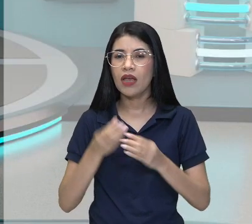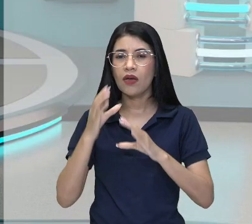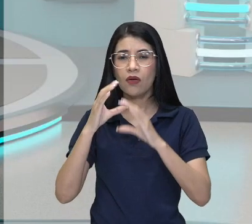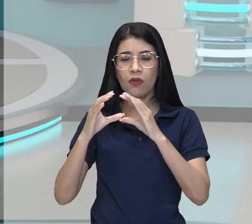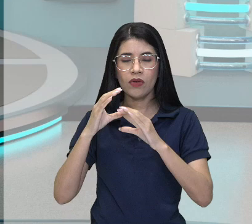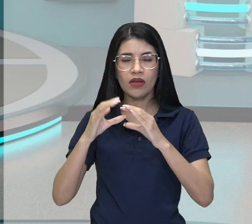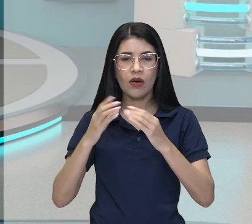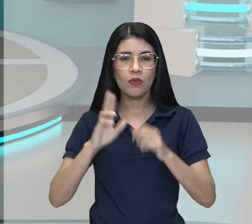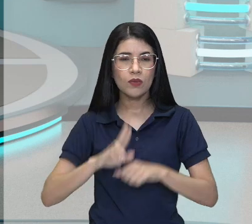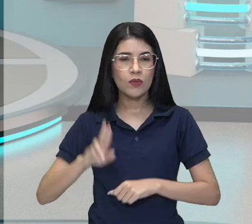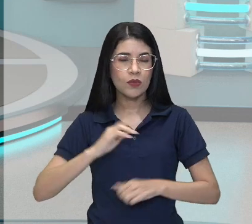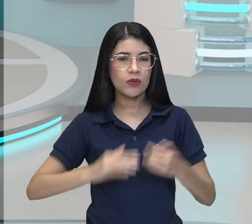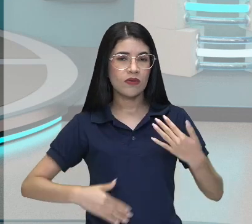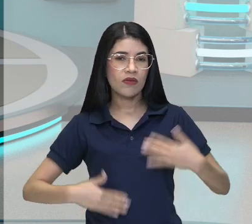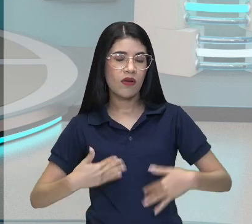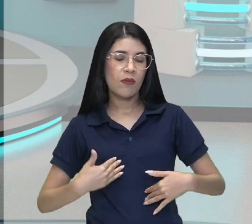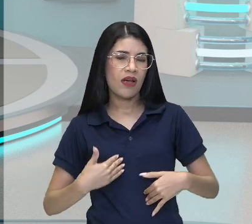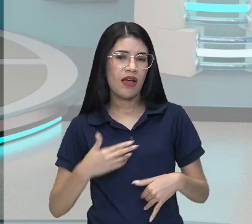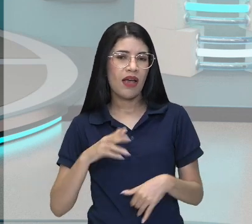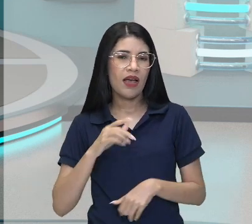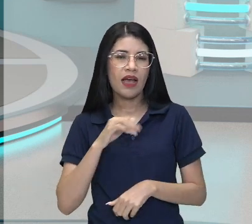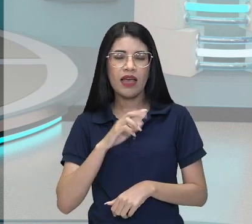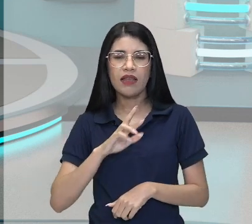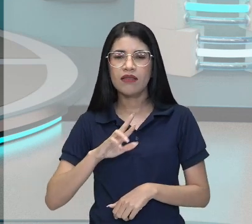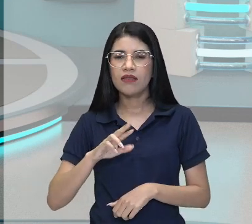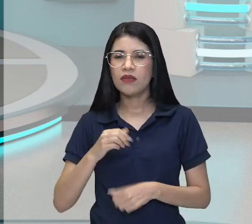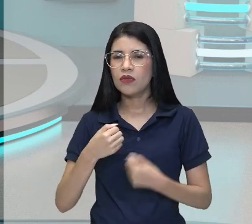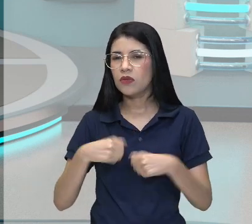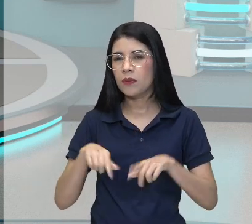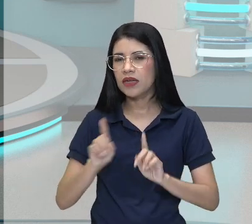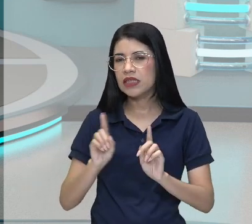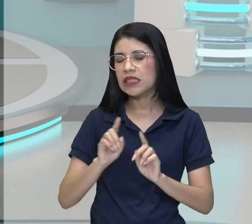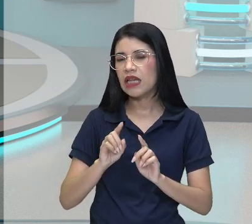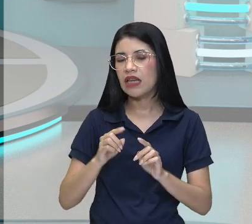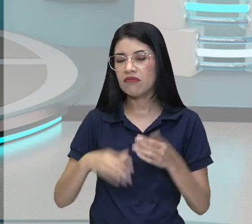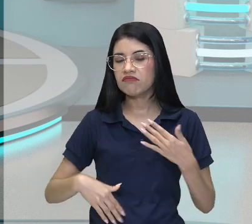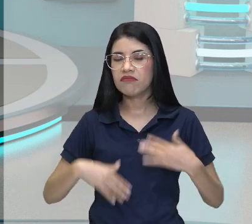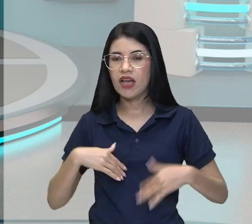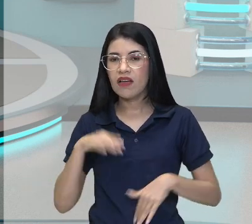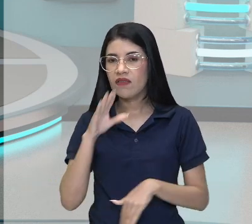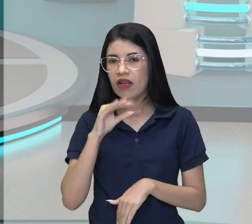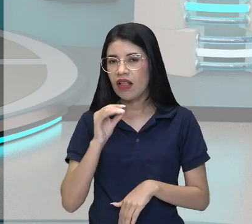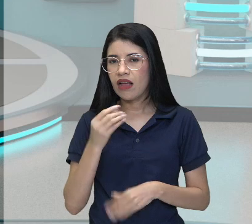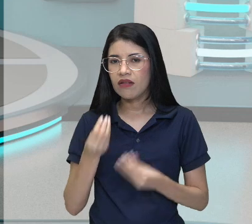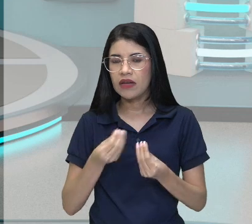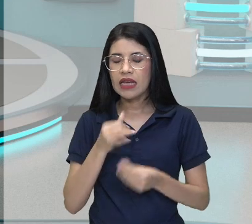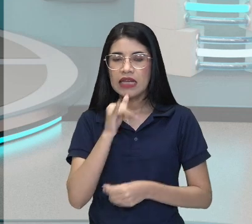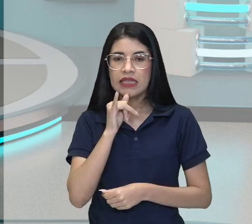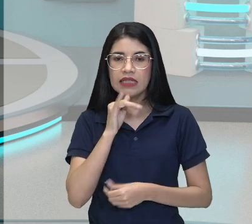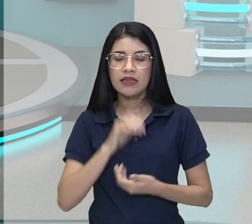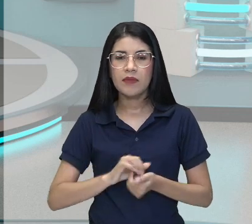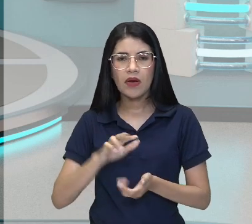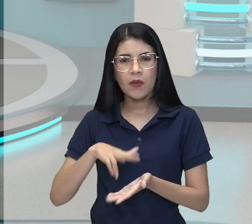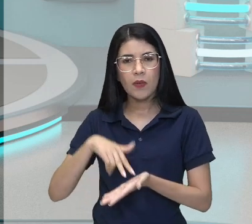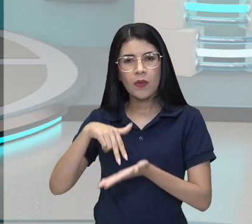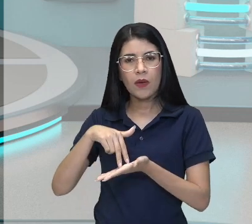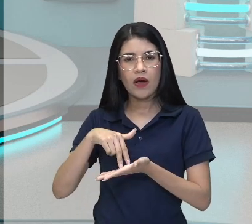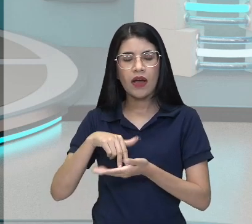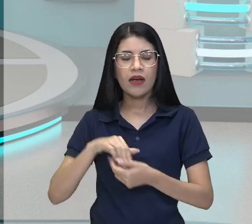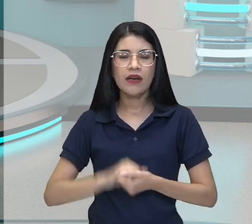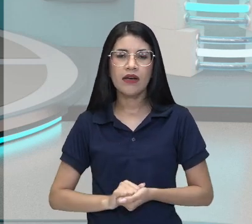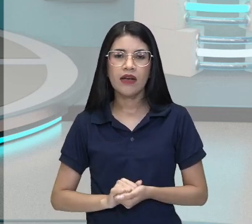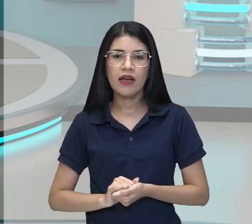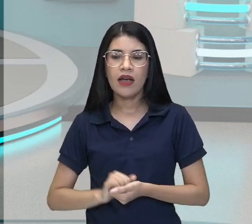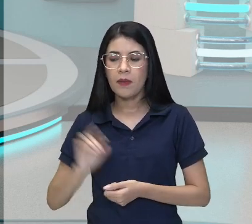corpo, às vezes o corpo não precisa falar. Quando eu aqui, uma pessoa vai passar,